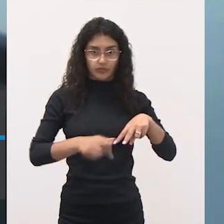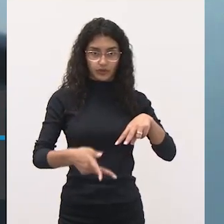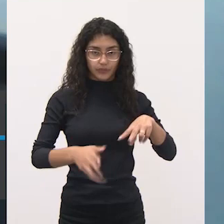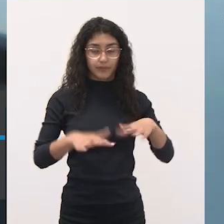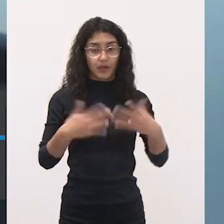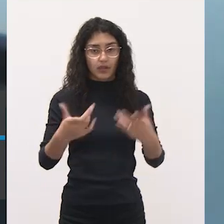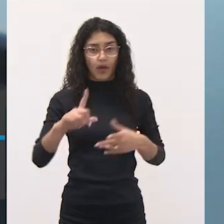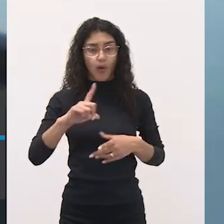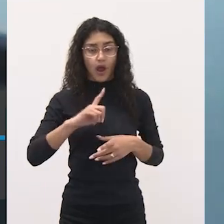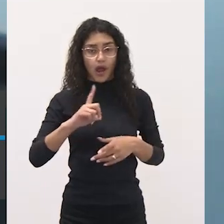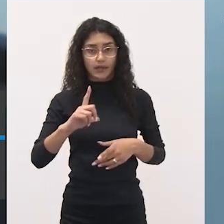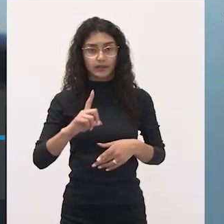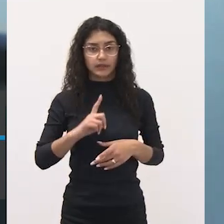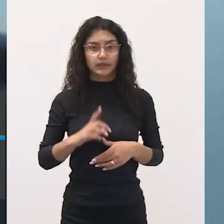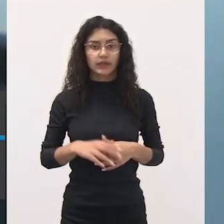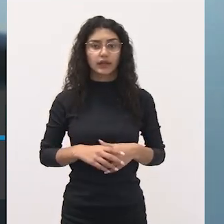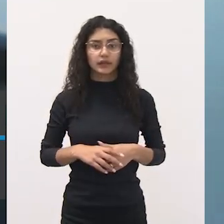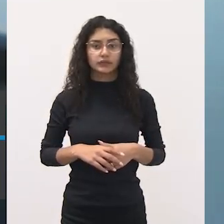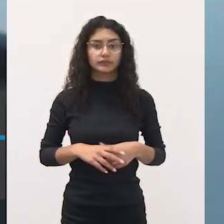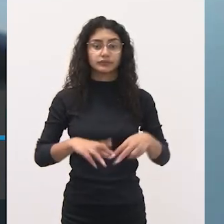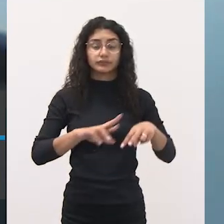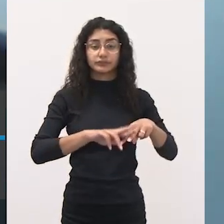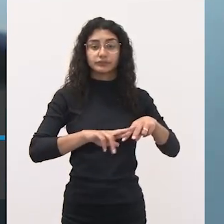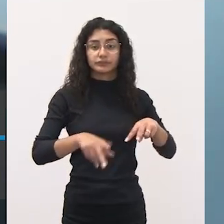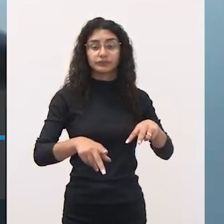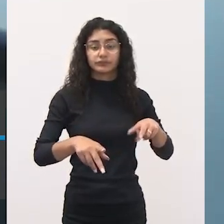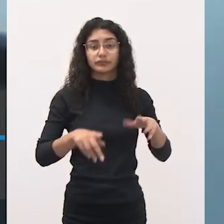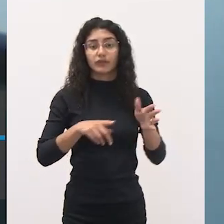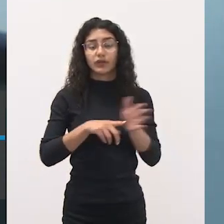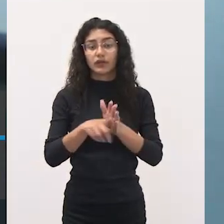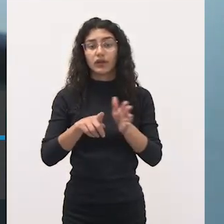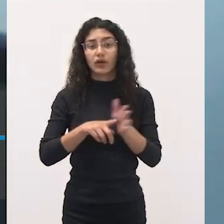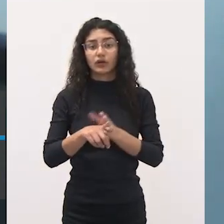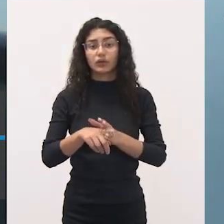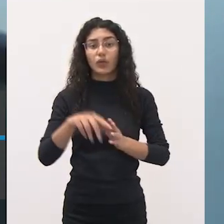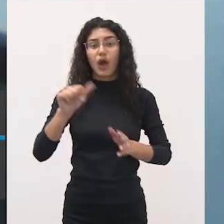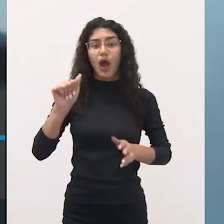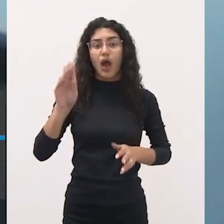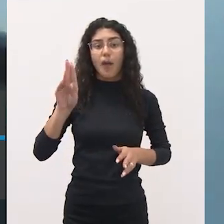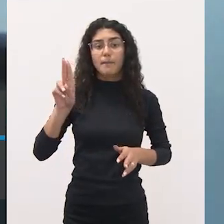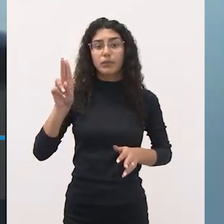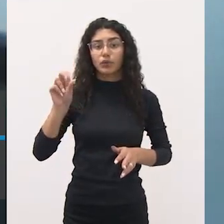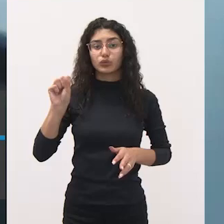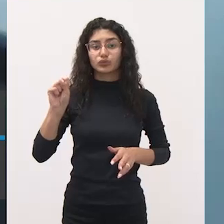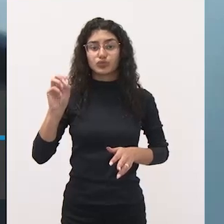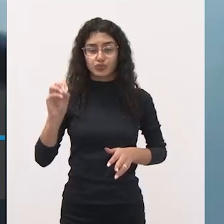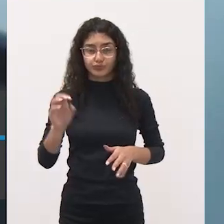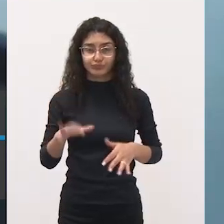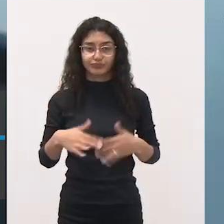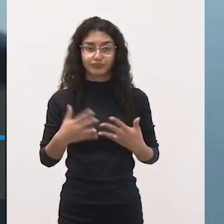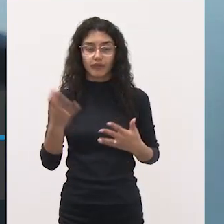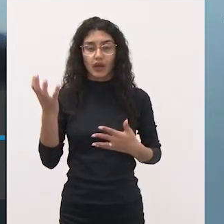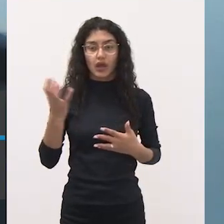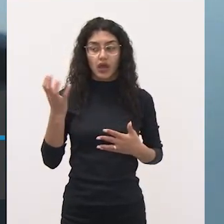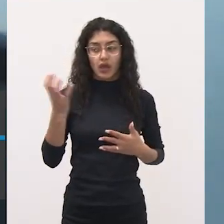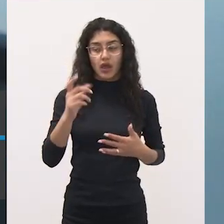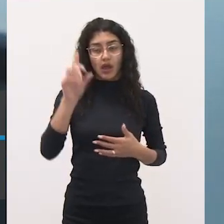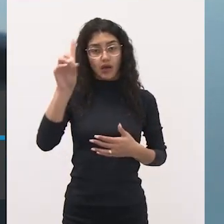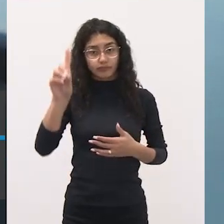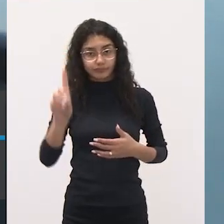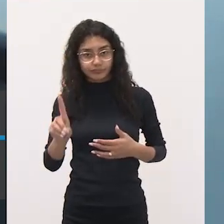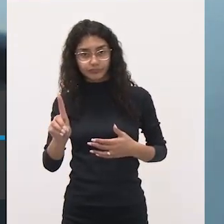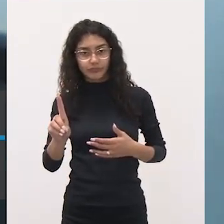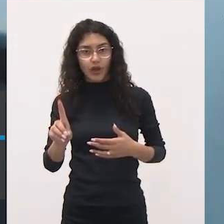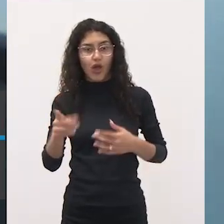tem, na questão, por exemplo, do abuso, você tem que as pessoas com deficiência, elas